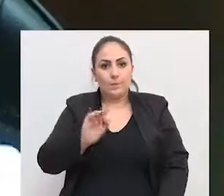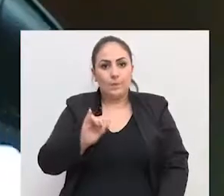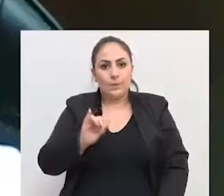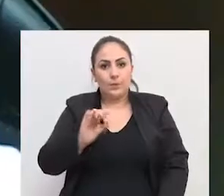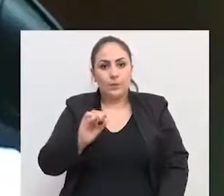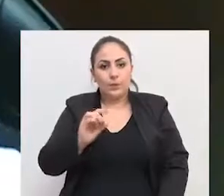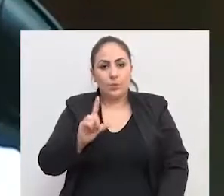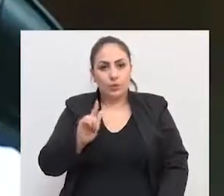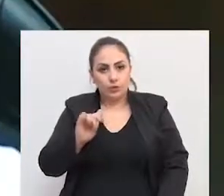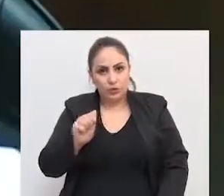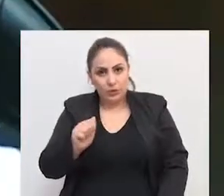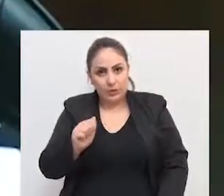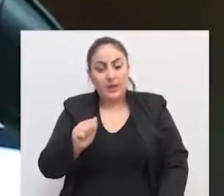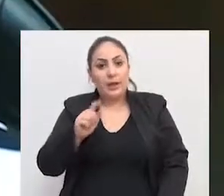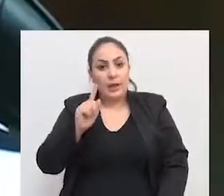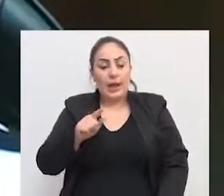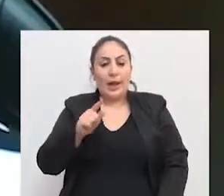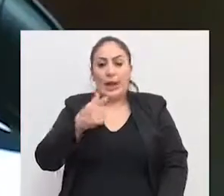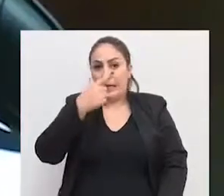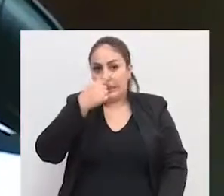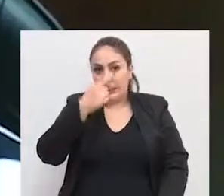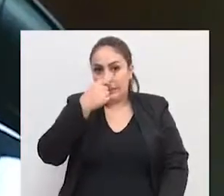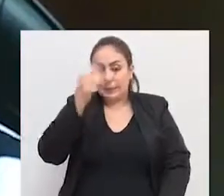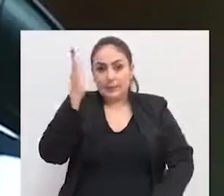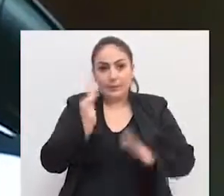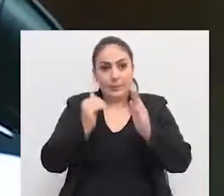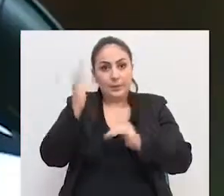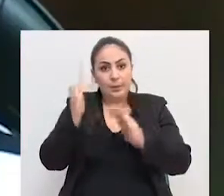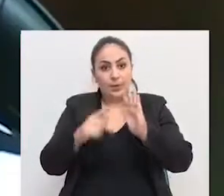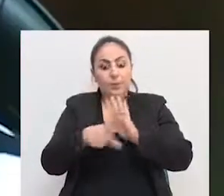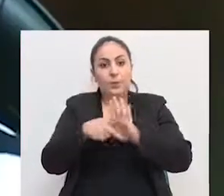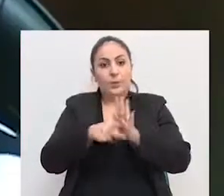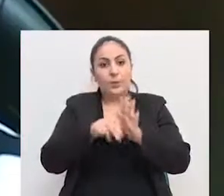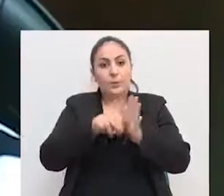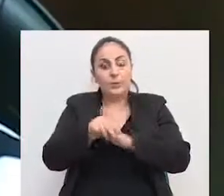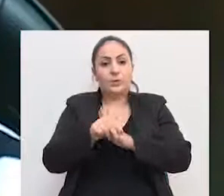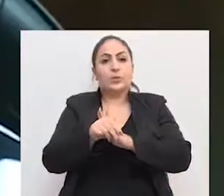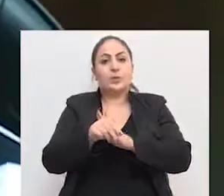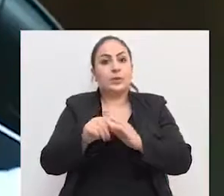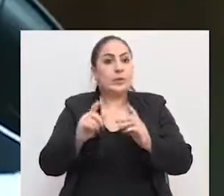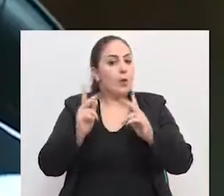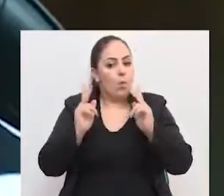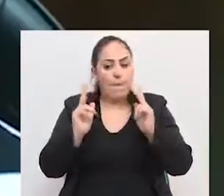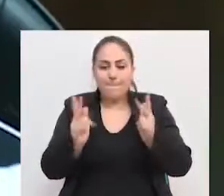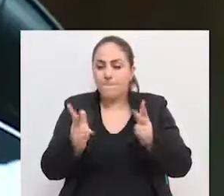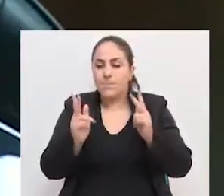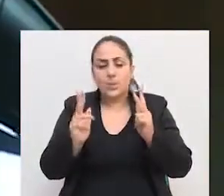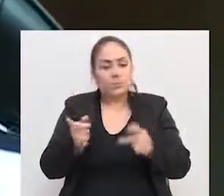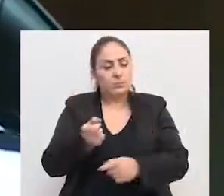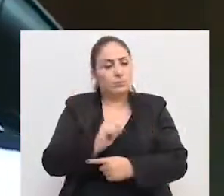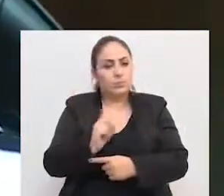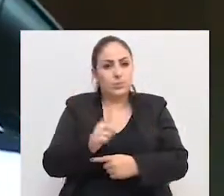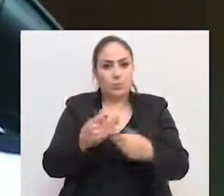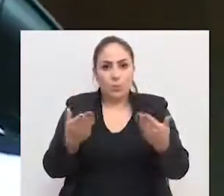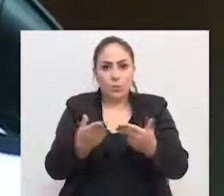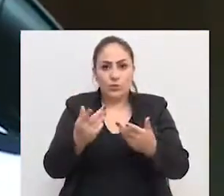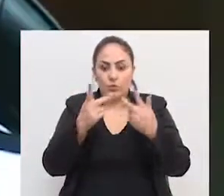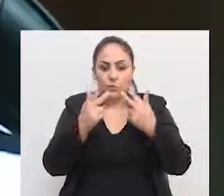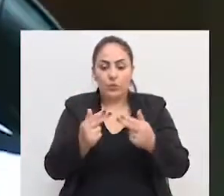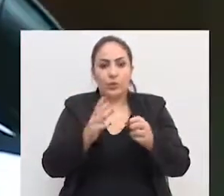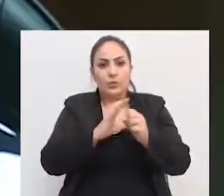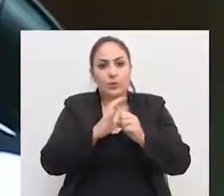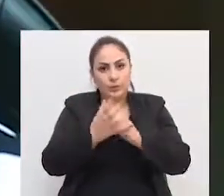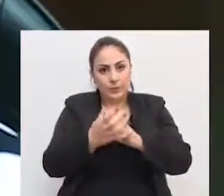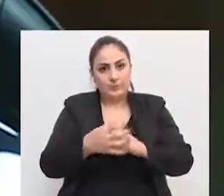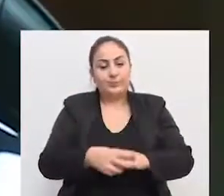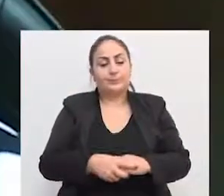foi a gripe espanhola, né, causada por um vírus também, o vírus influenza. Não é o mesmo vírus que a gente tem hoje